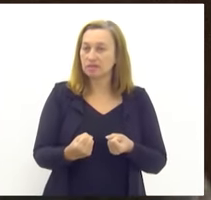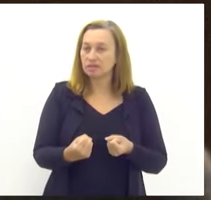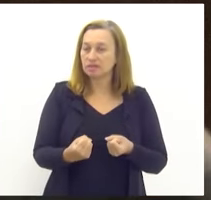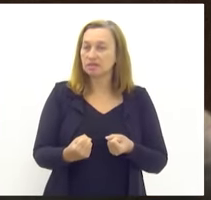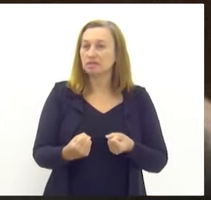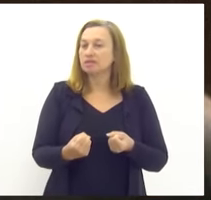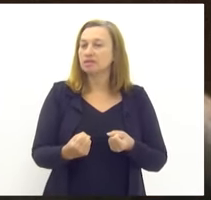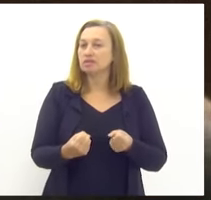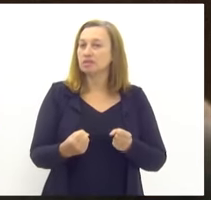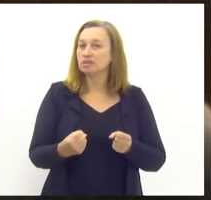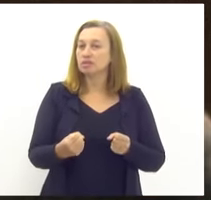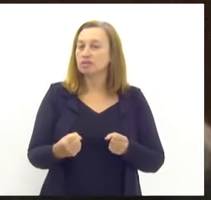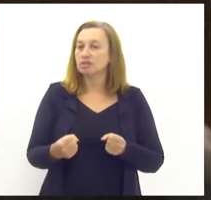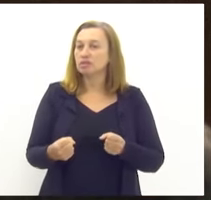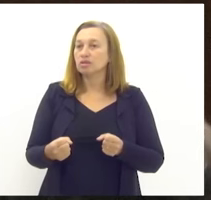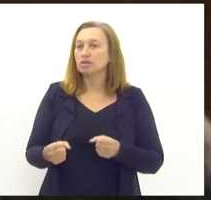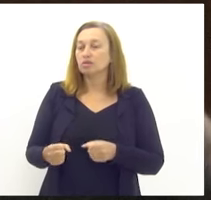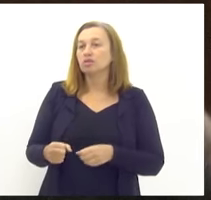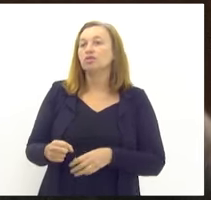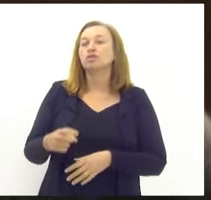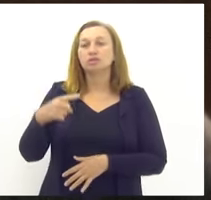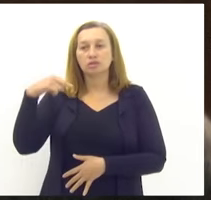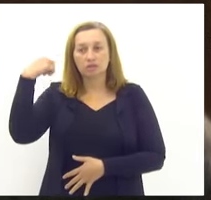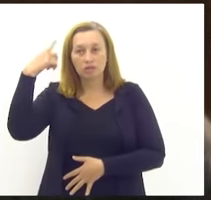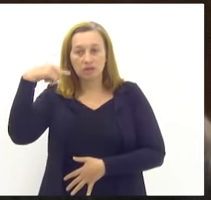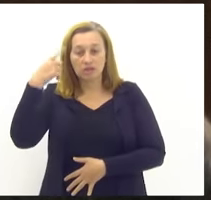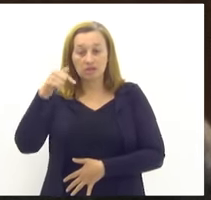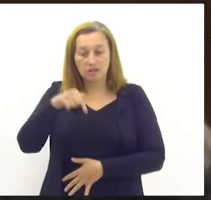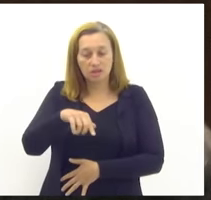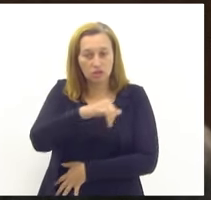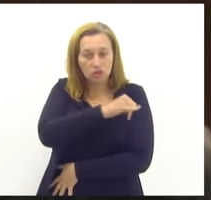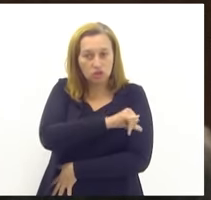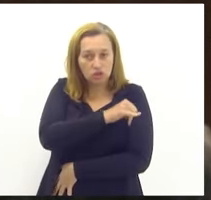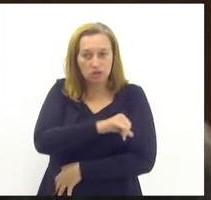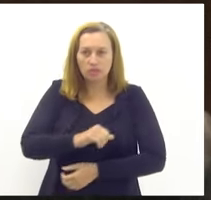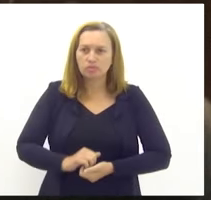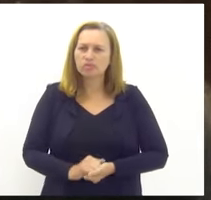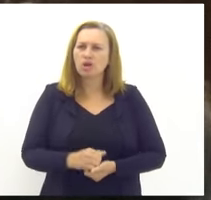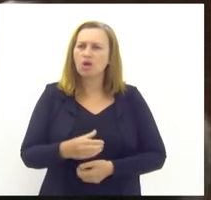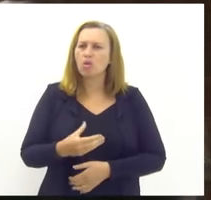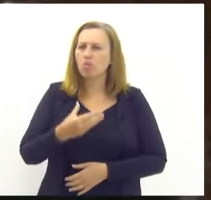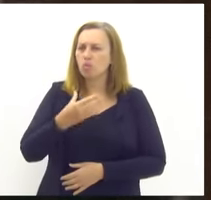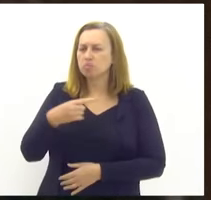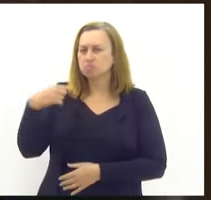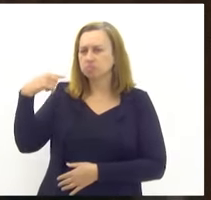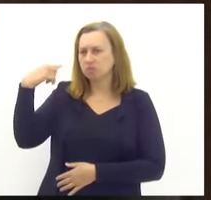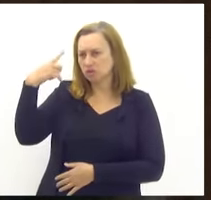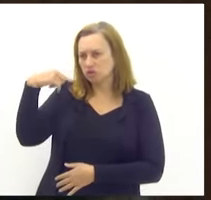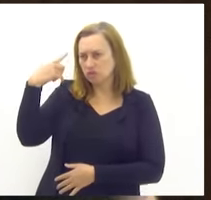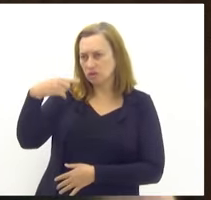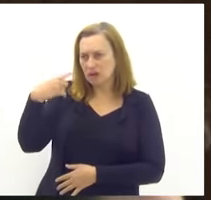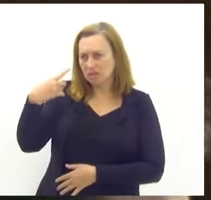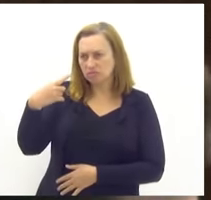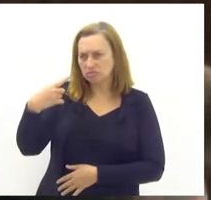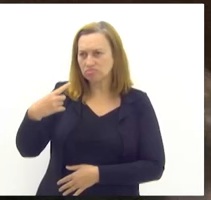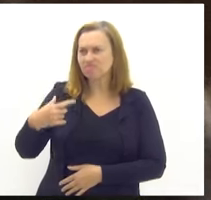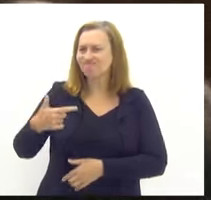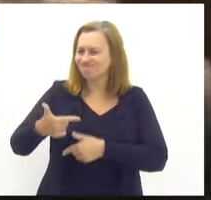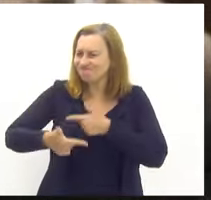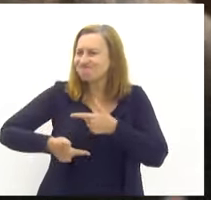advocacia aqui da Seccional Rio de Janeiro é um advogado extremamente atuante